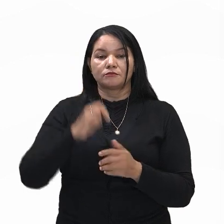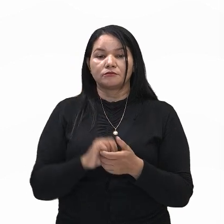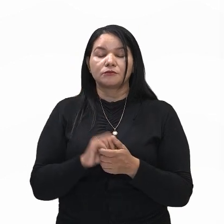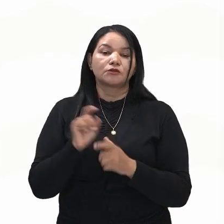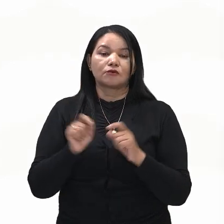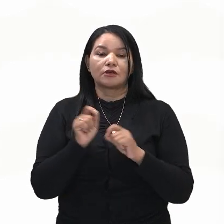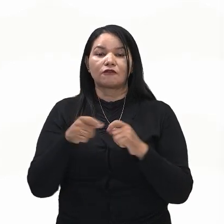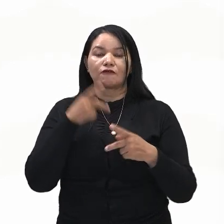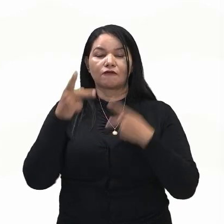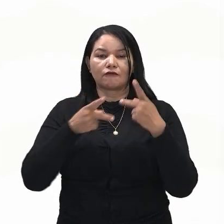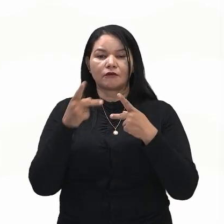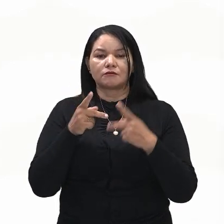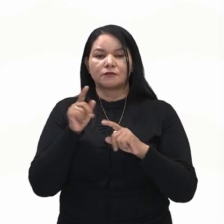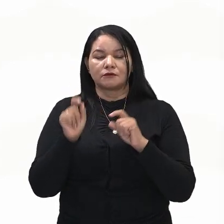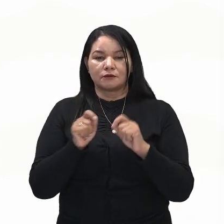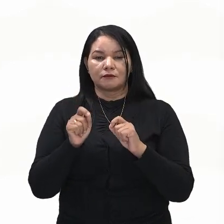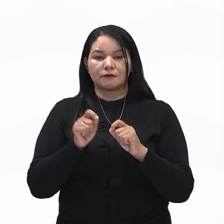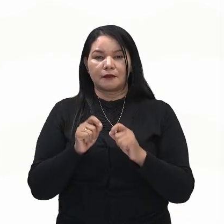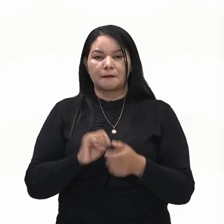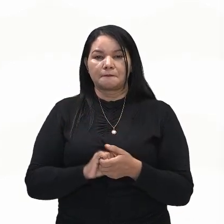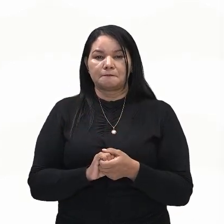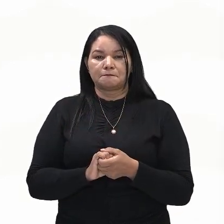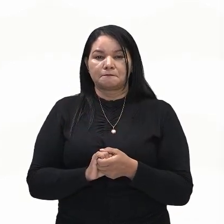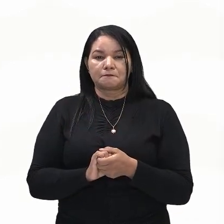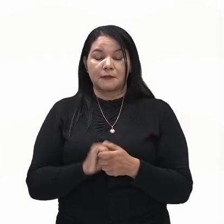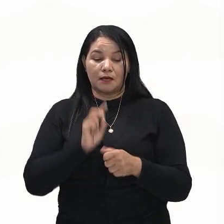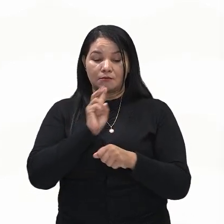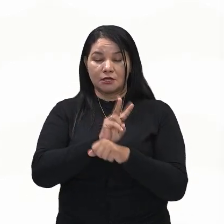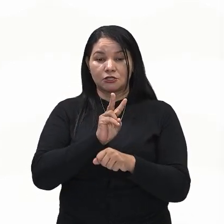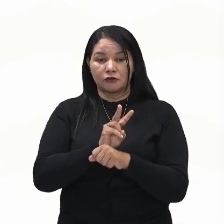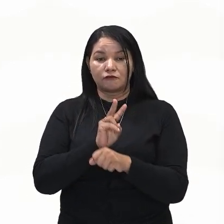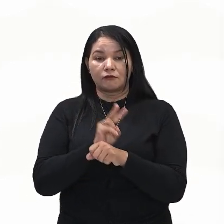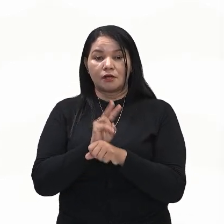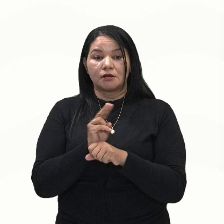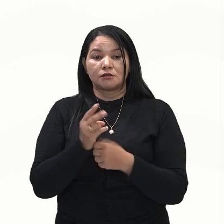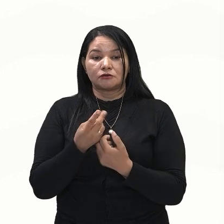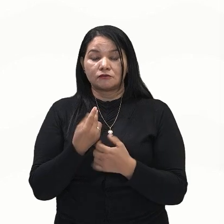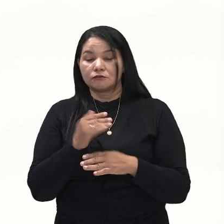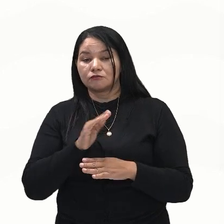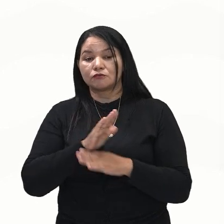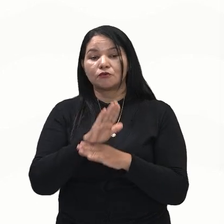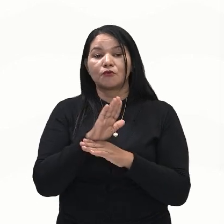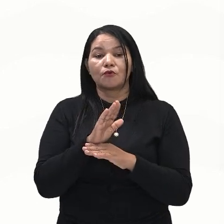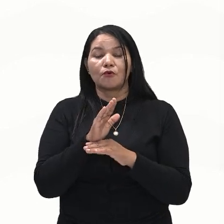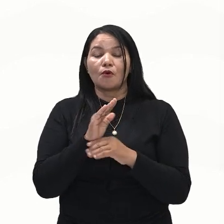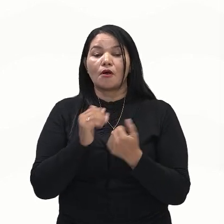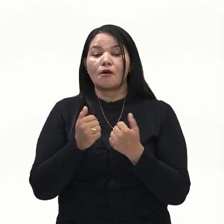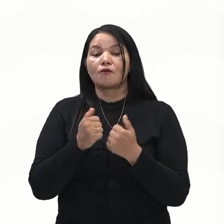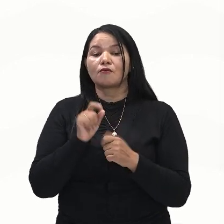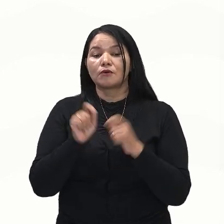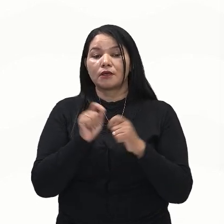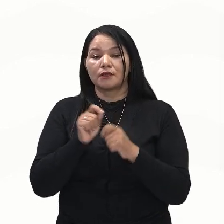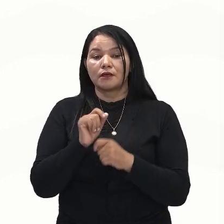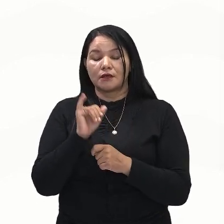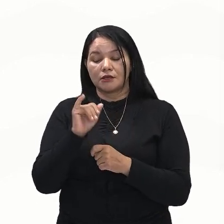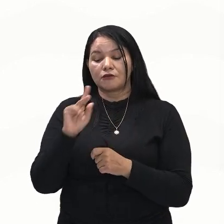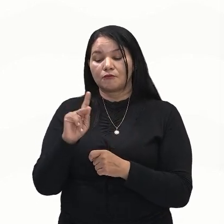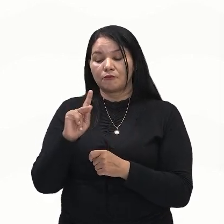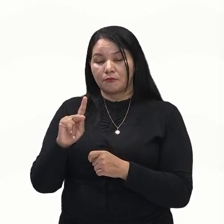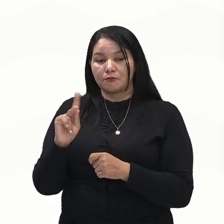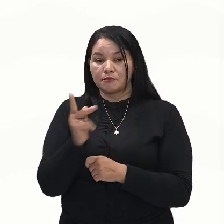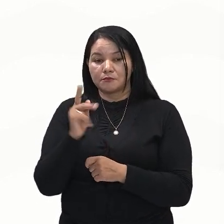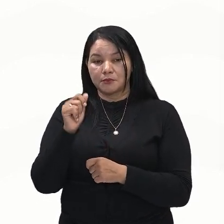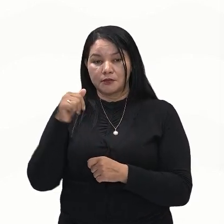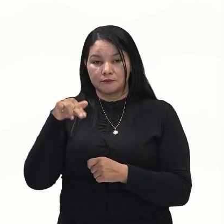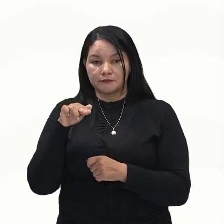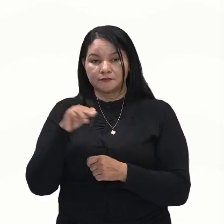falando do patrimônio que ele é preservado e mantido pelo IPHAN. Sim, o IPHAN ele passa a